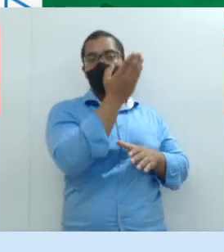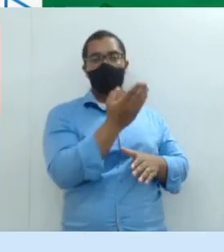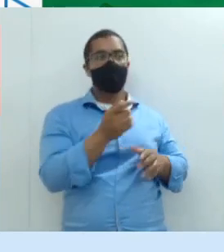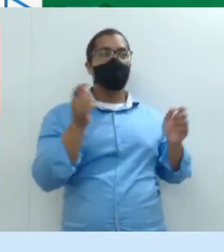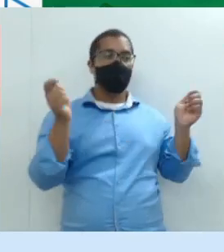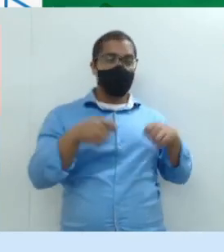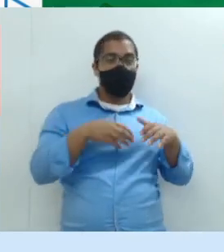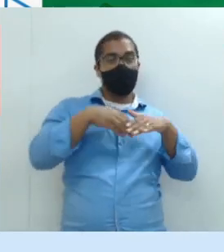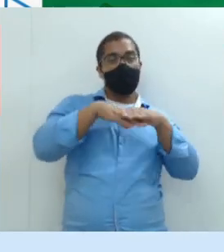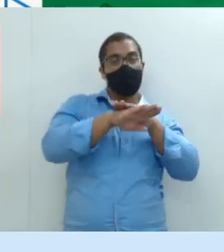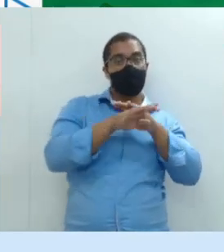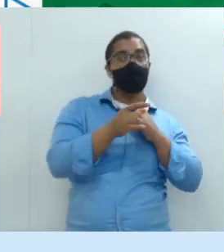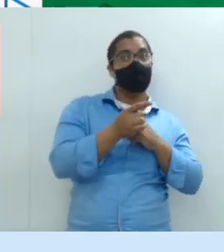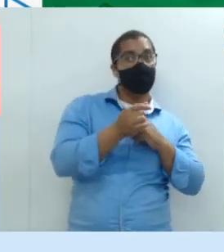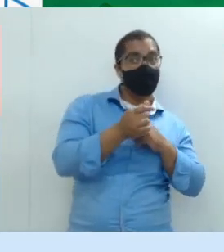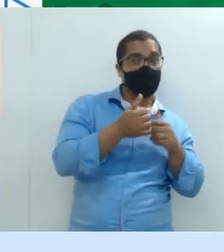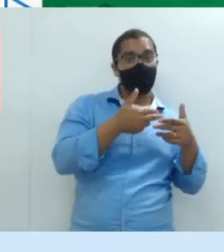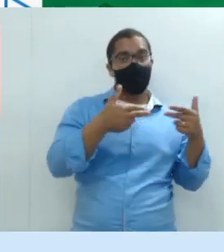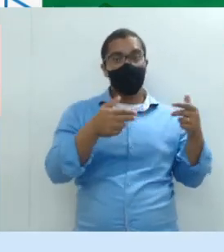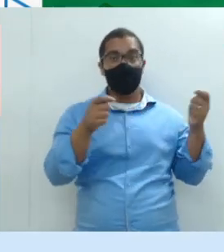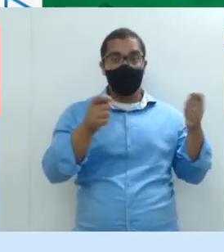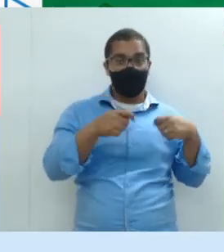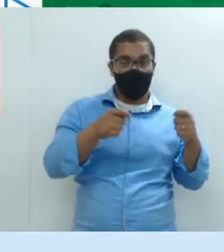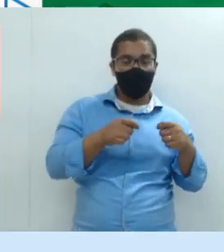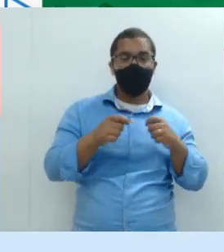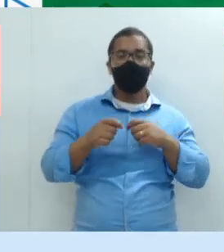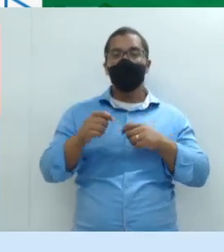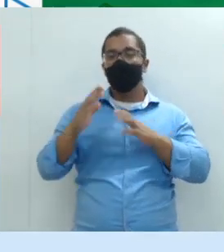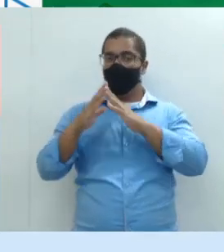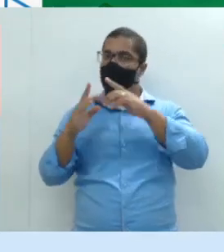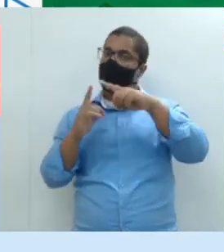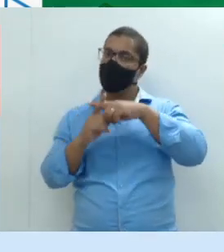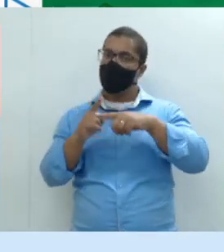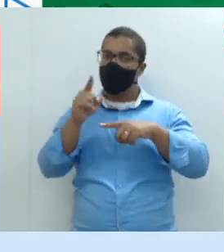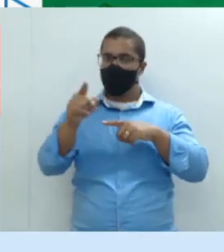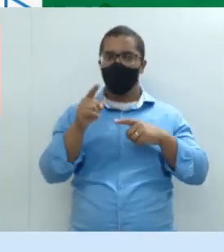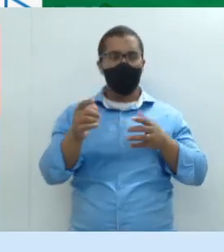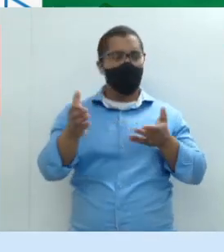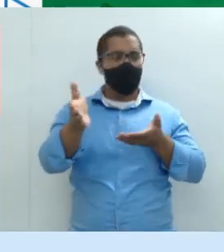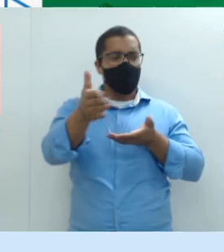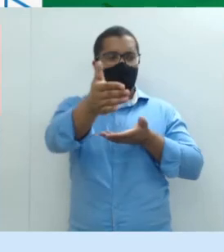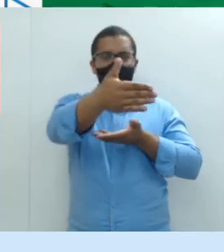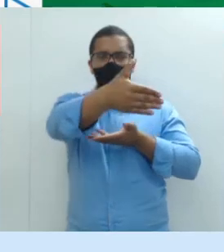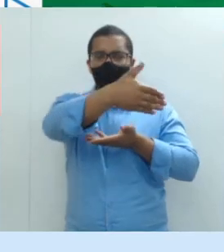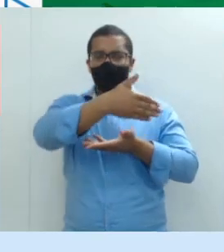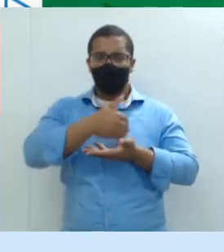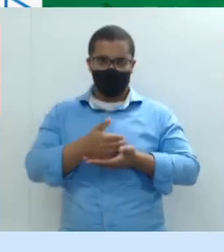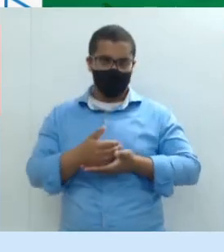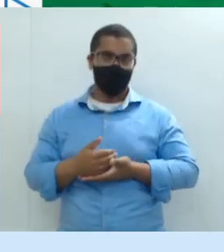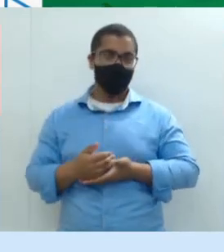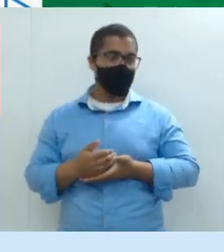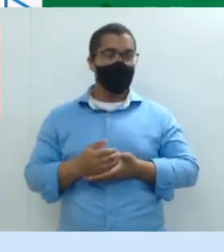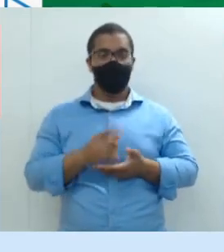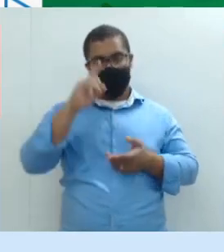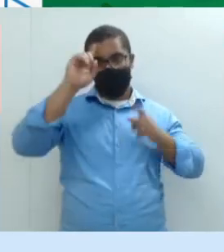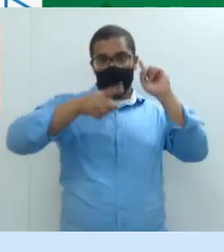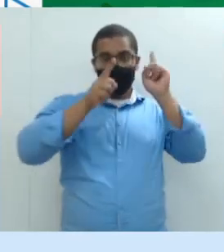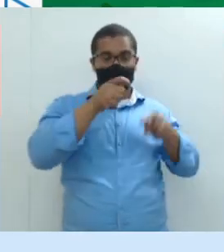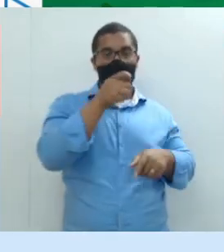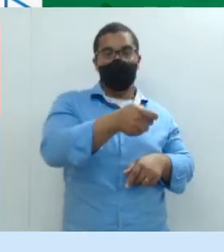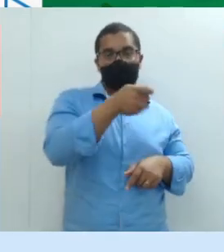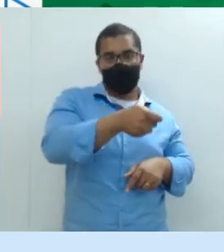acumular riqueza, né? Você vai vendo a igreja sendo detentora ali dos caminhos que cada um deve